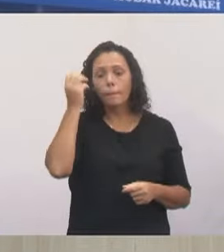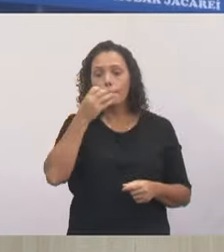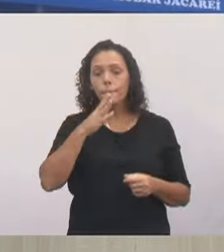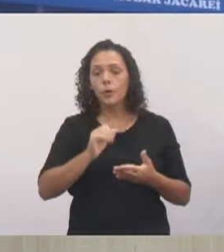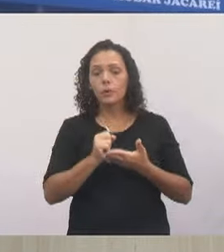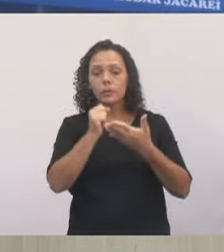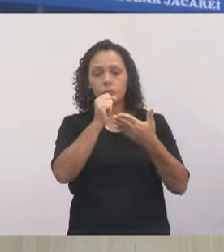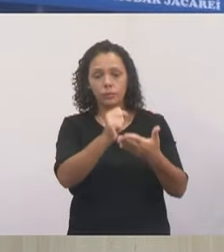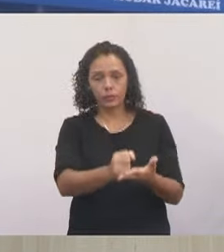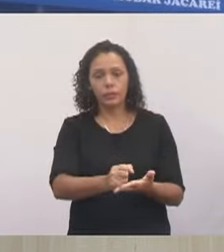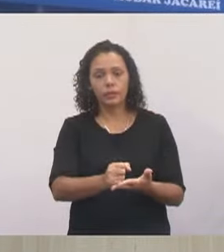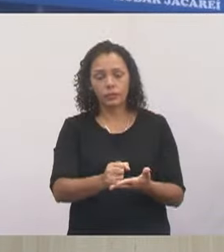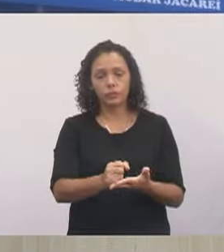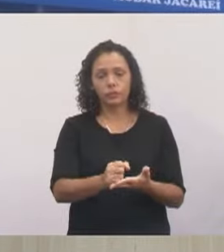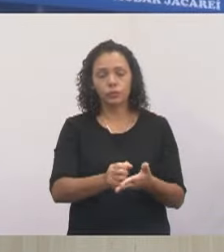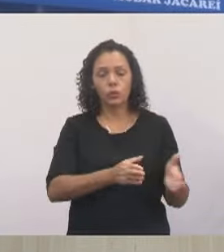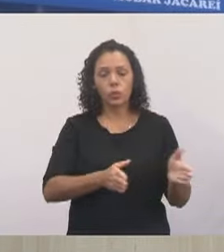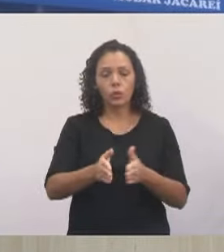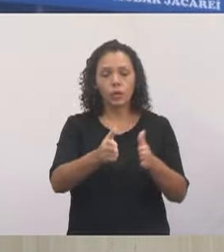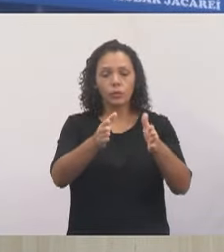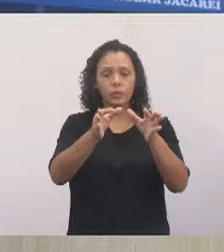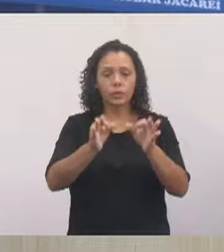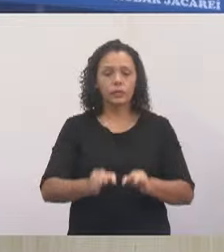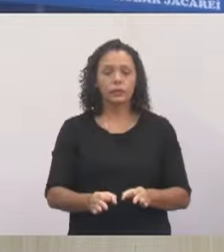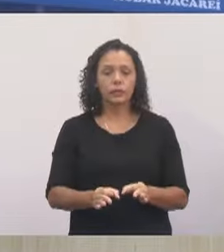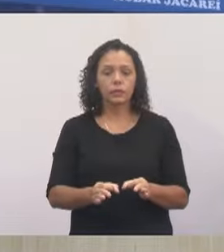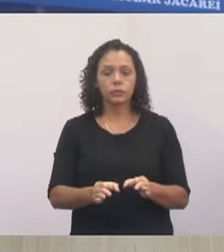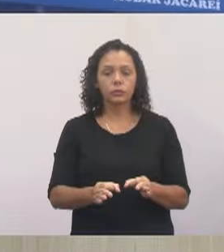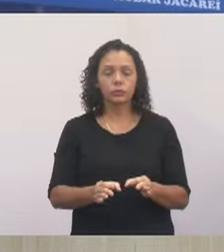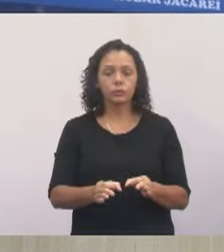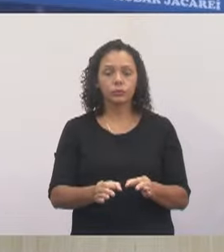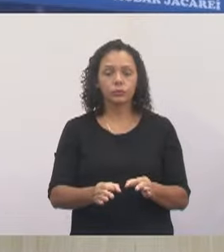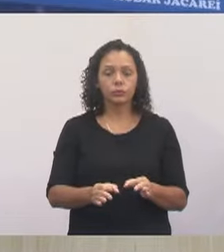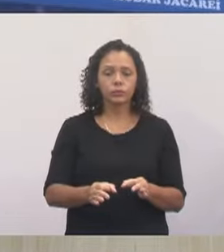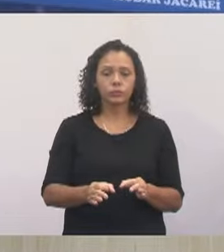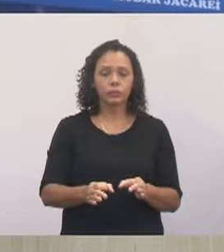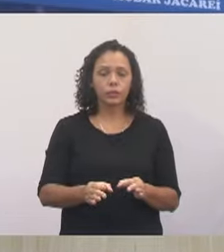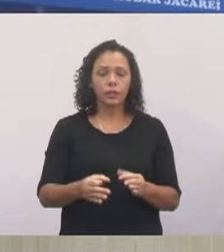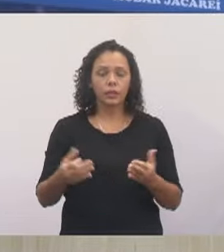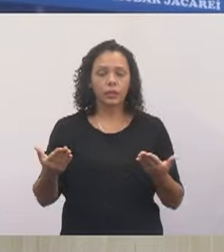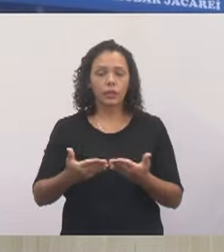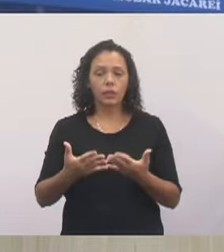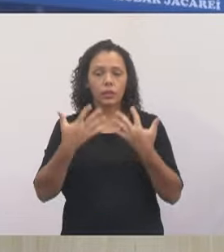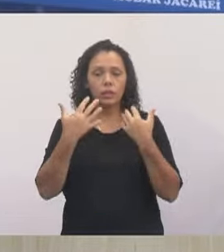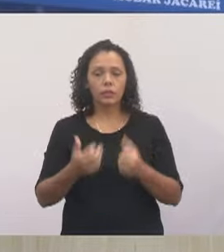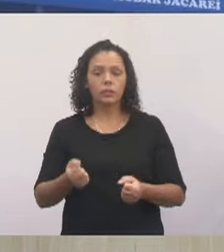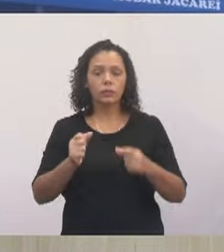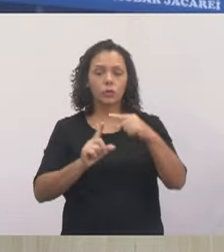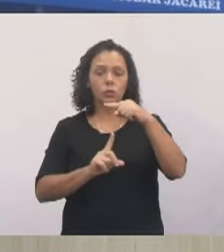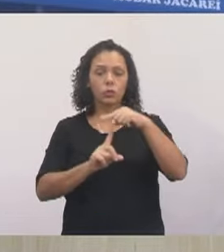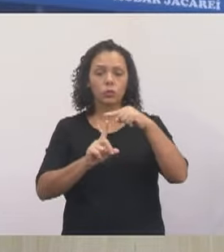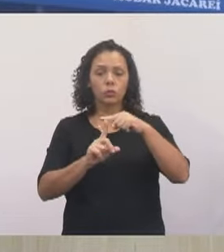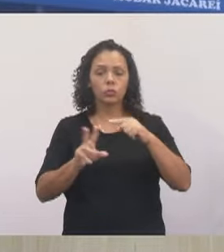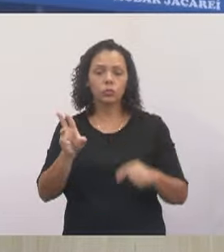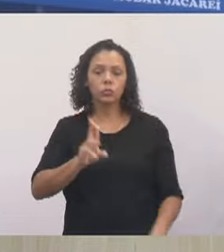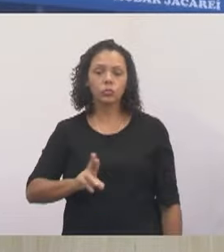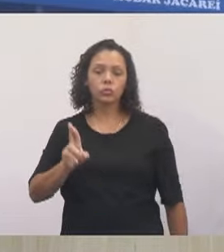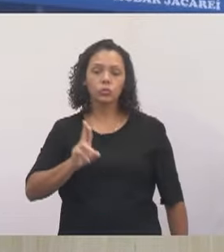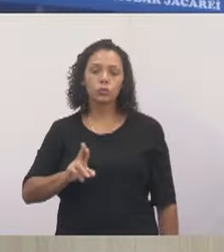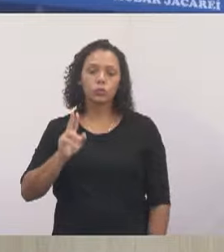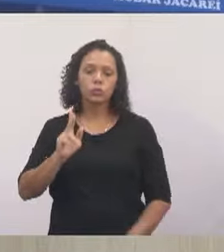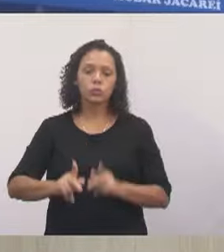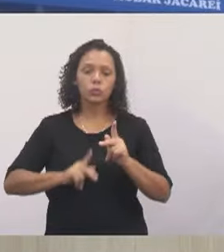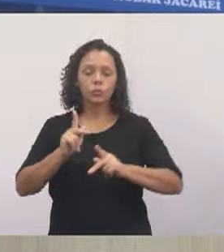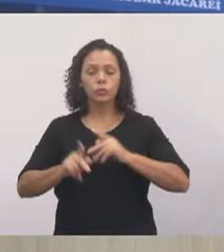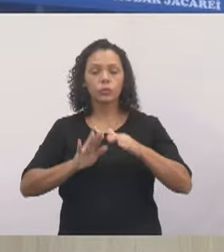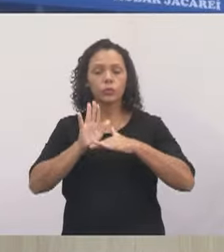agora, você está no caminho certo. Agora, com essa utilidade pública, vai te ajudar